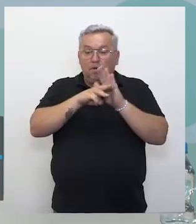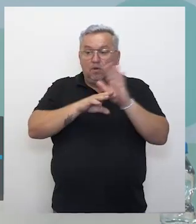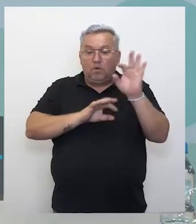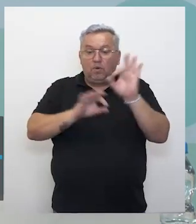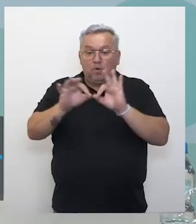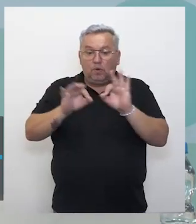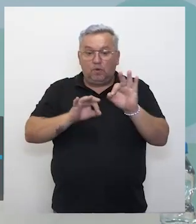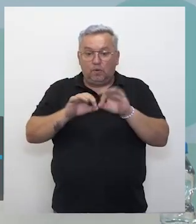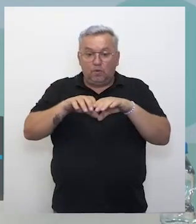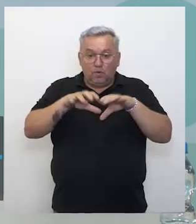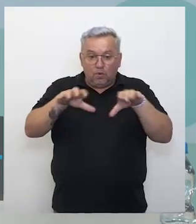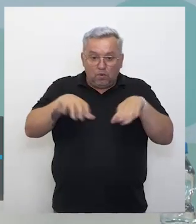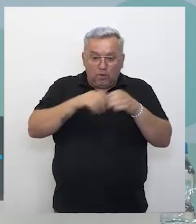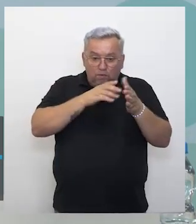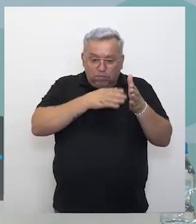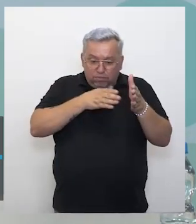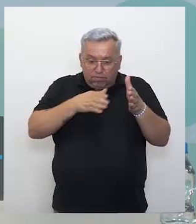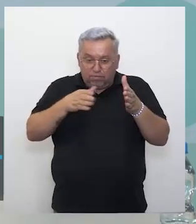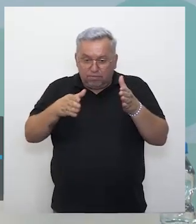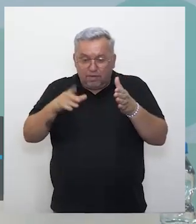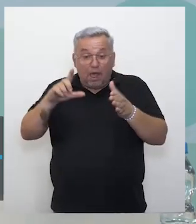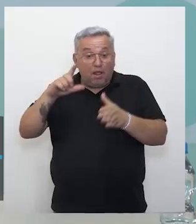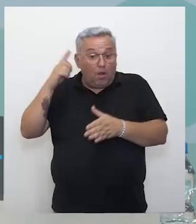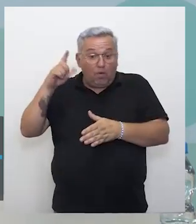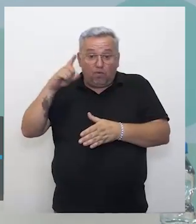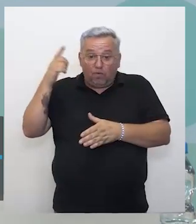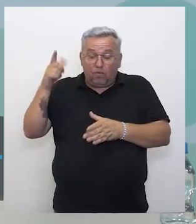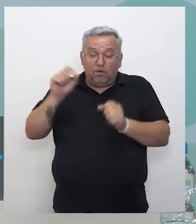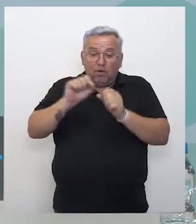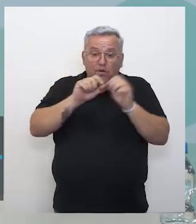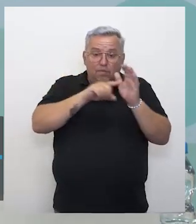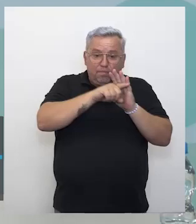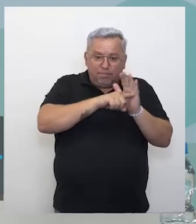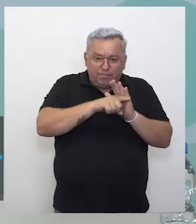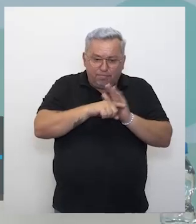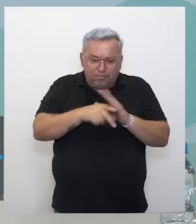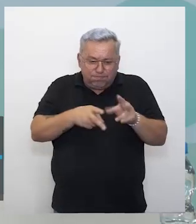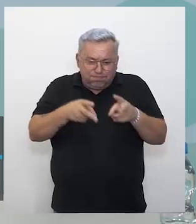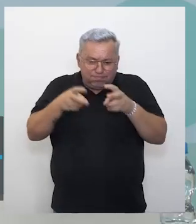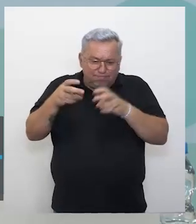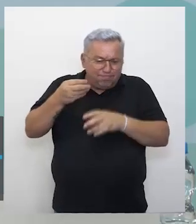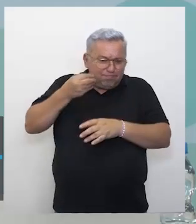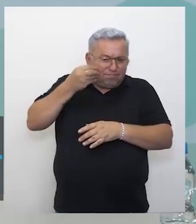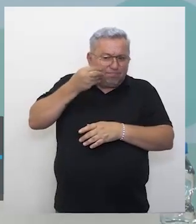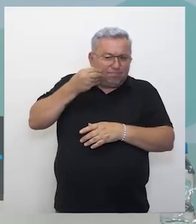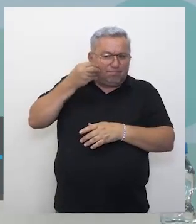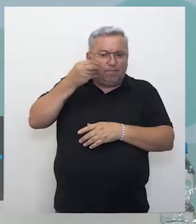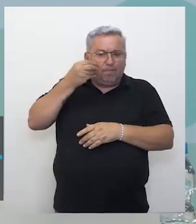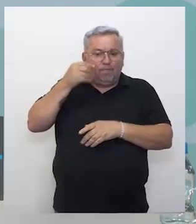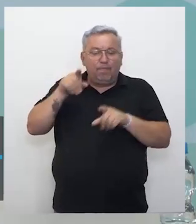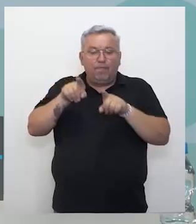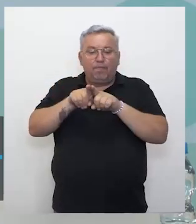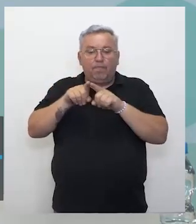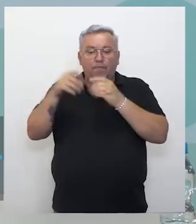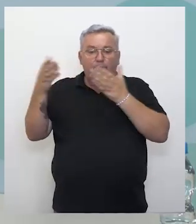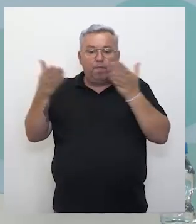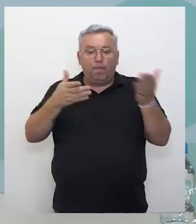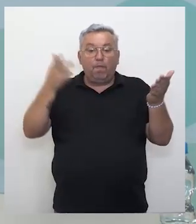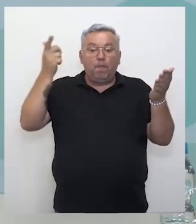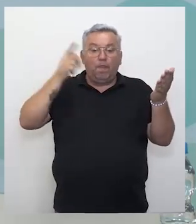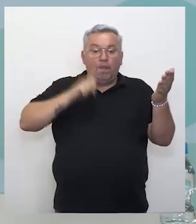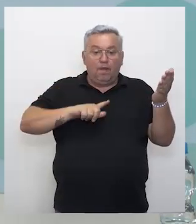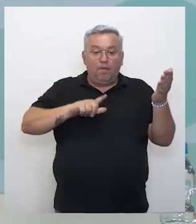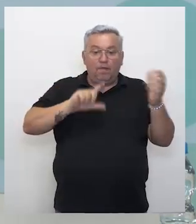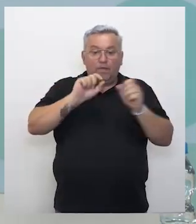organizado, sistemático e lógico, né? Tanto de pesquisa, investigação, experimentação. E eu vou trazer de novo, né, o